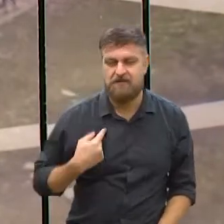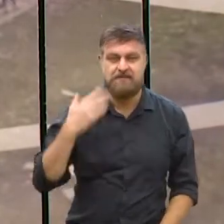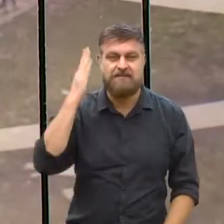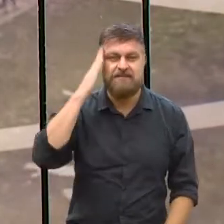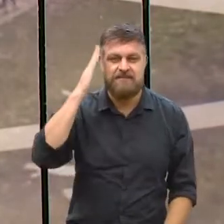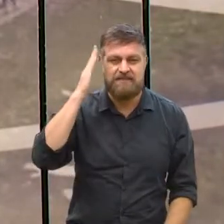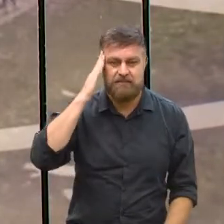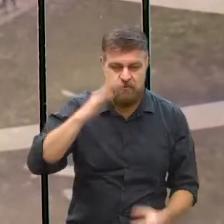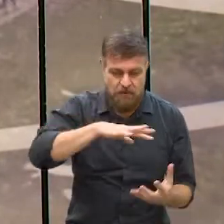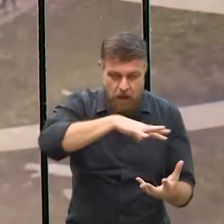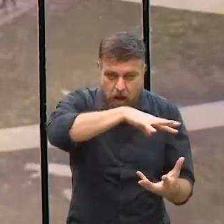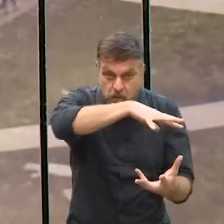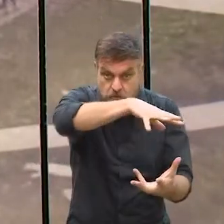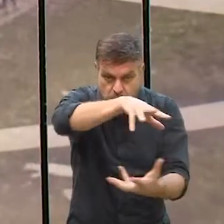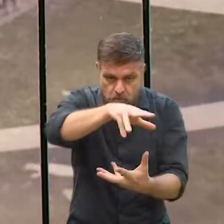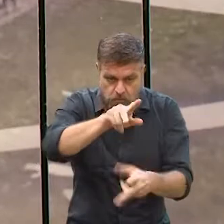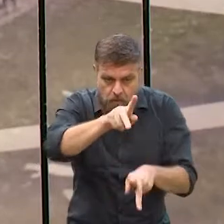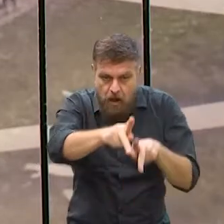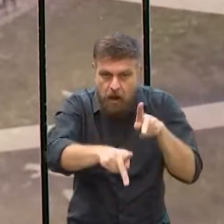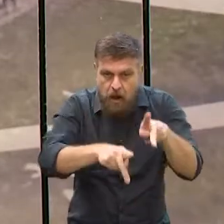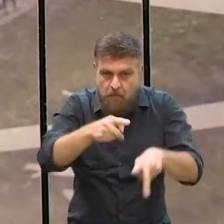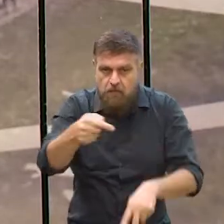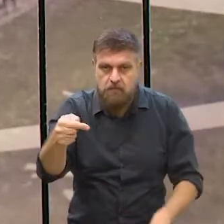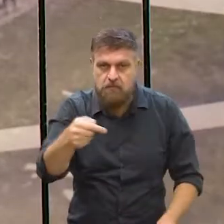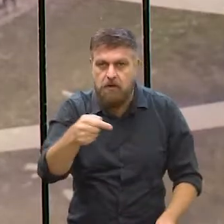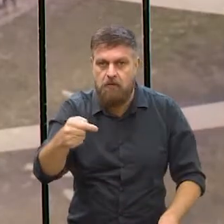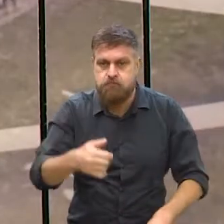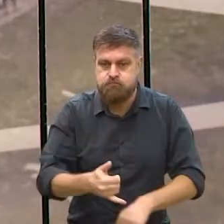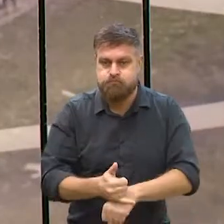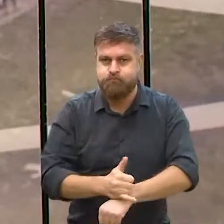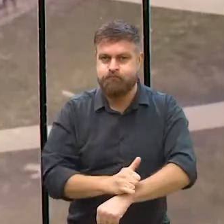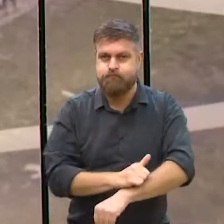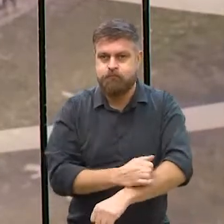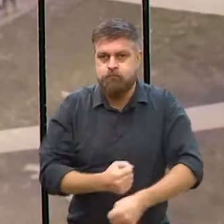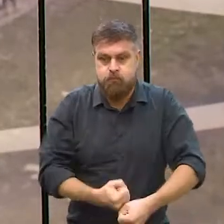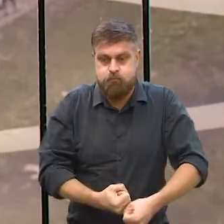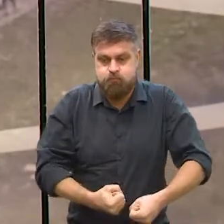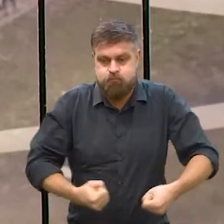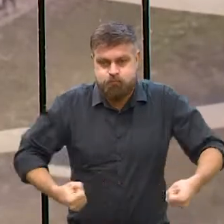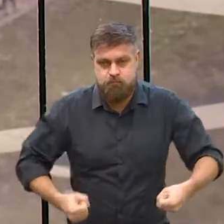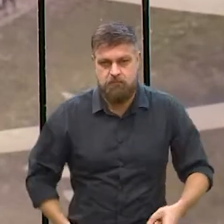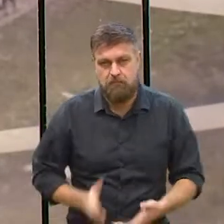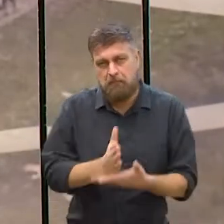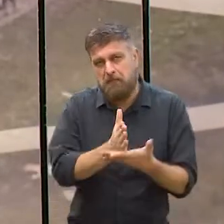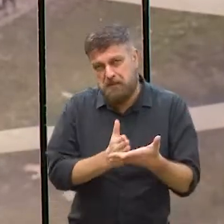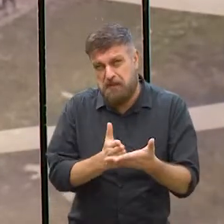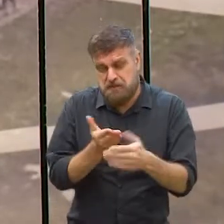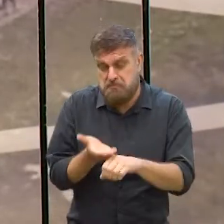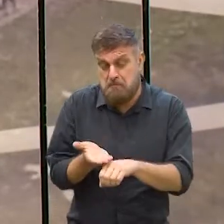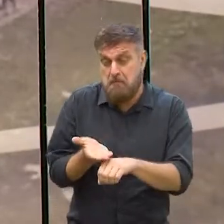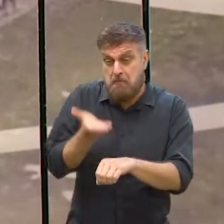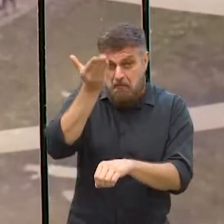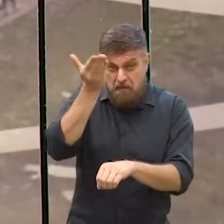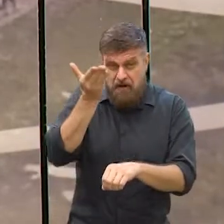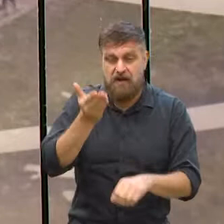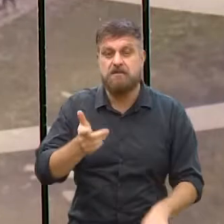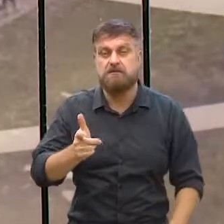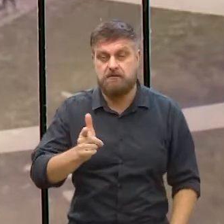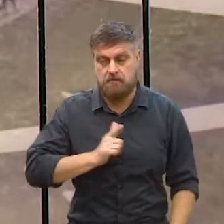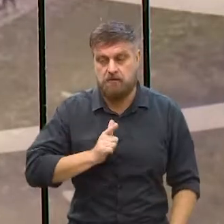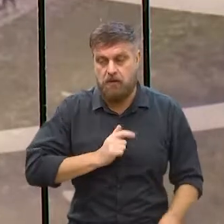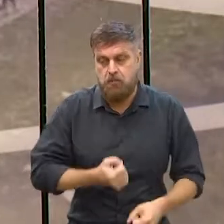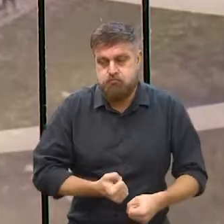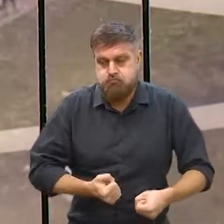sabemos que a população mundial está muito mais obesa. Metade, ou mais da metade da população